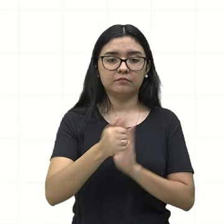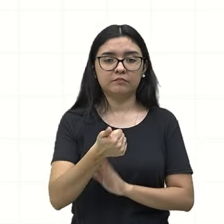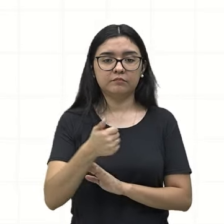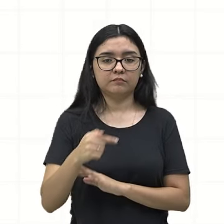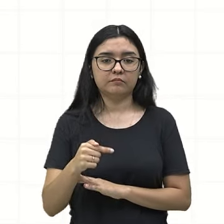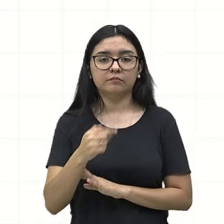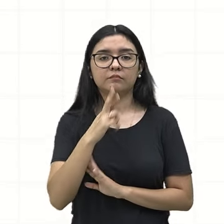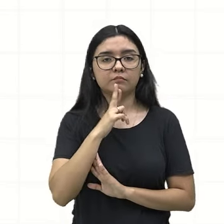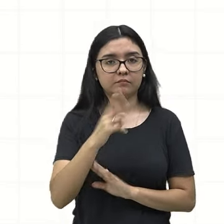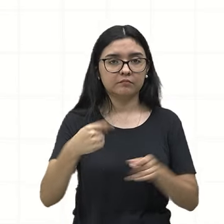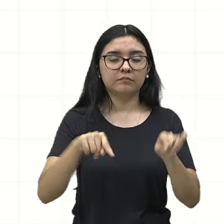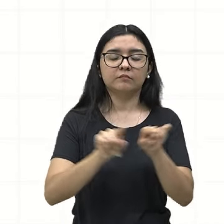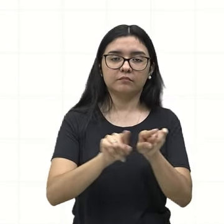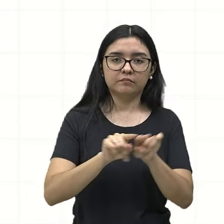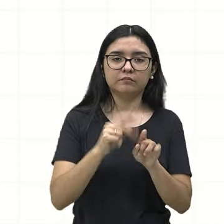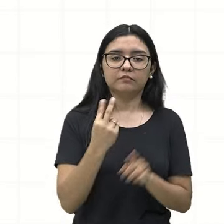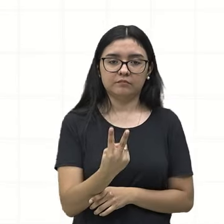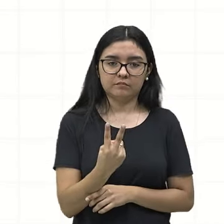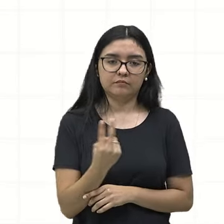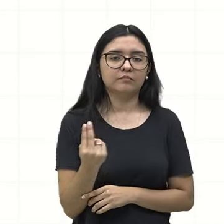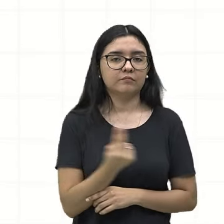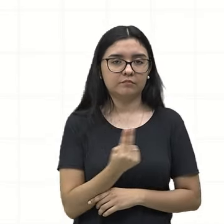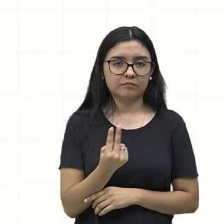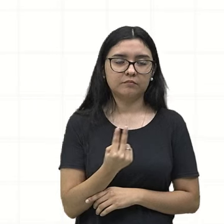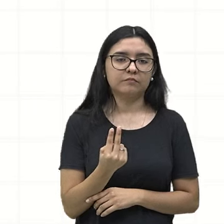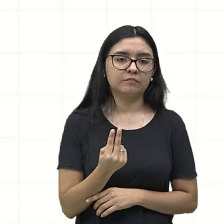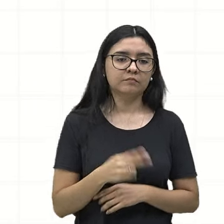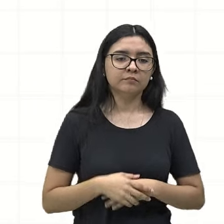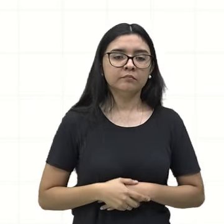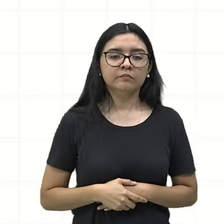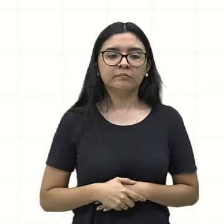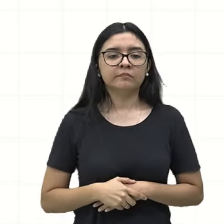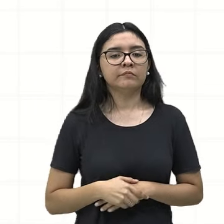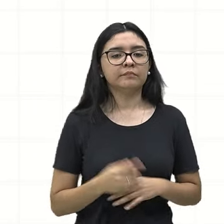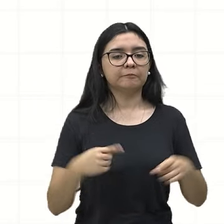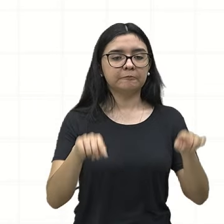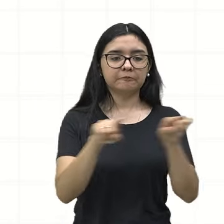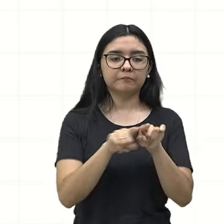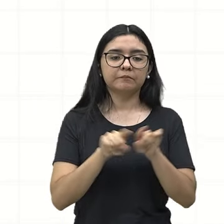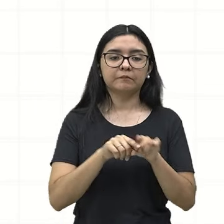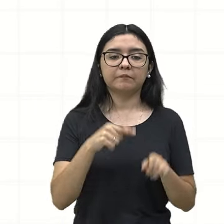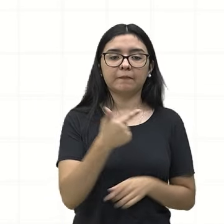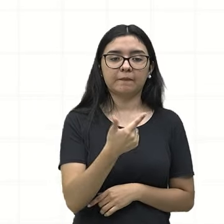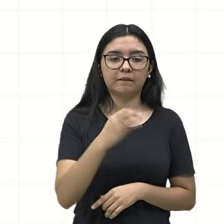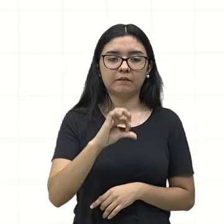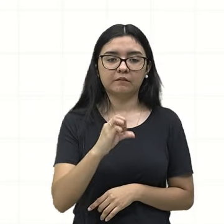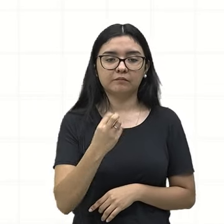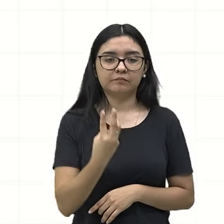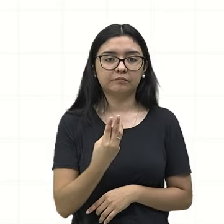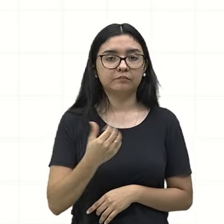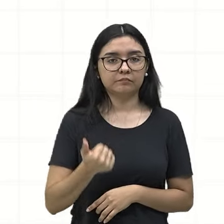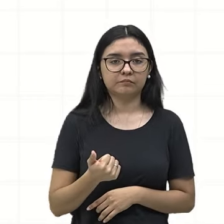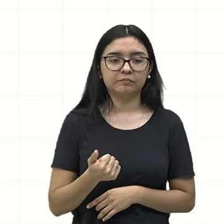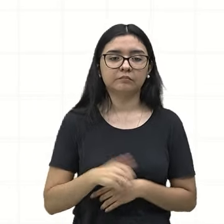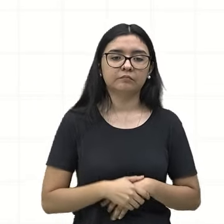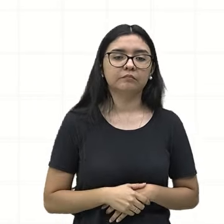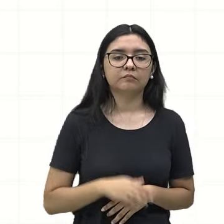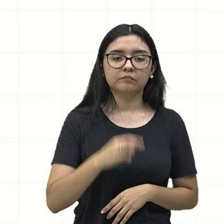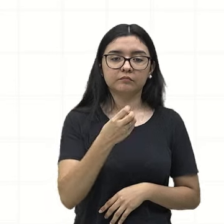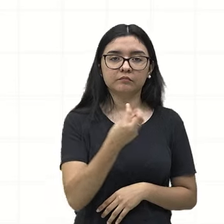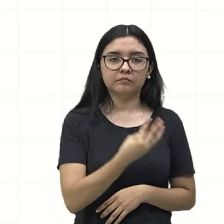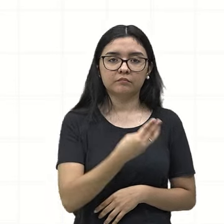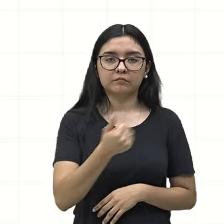é também 2. Número primos e são gêmeos. Beleza? 29 e 31. 31